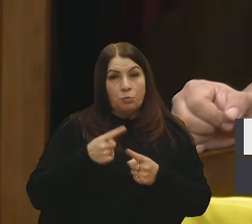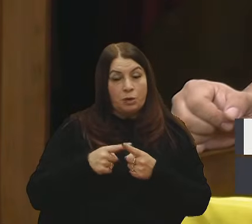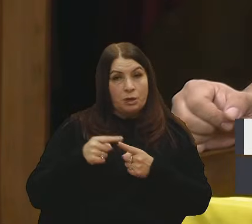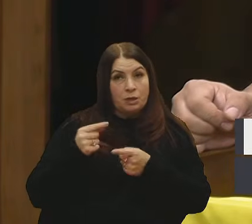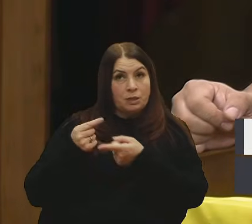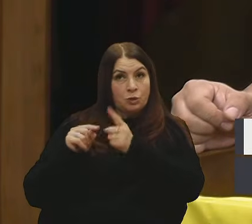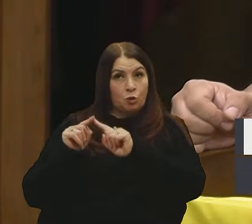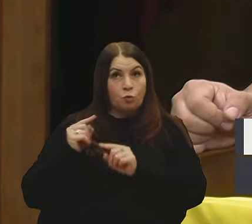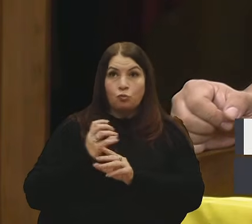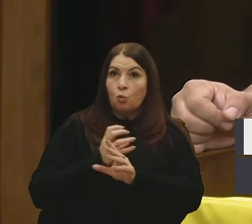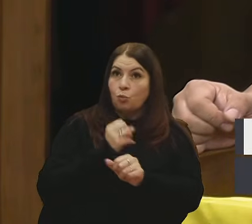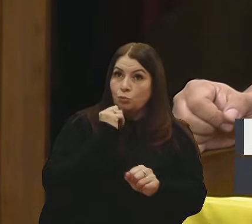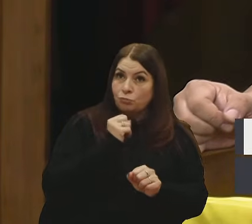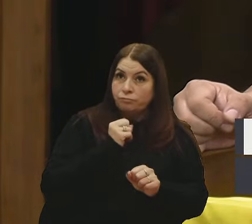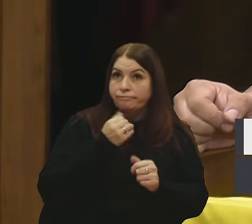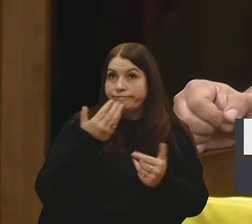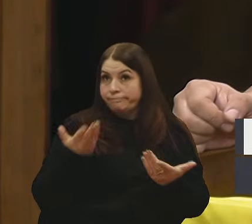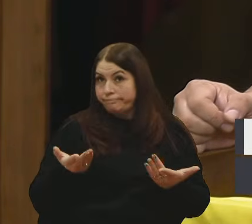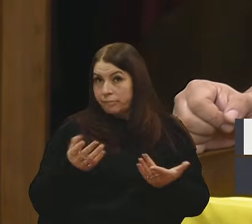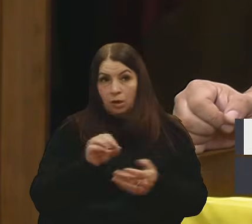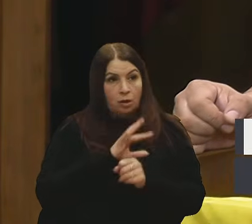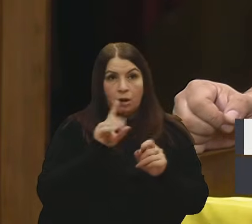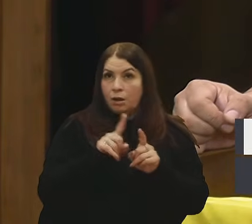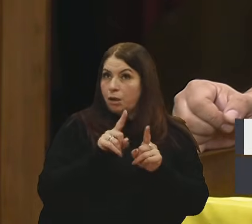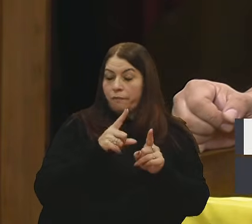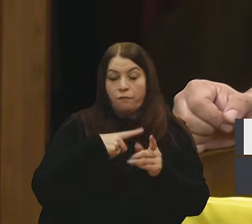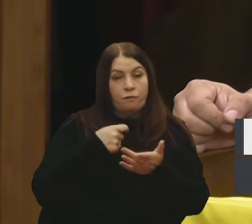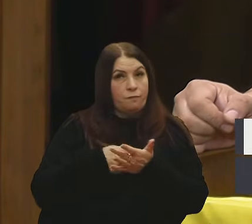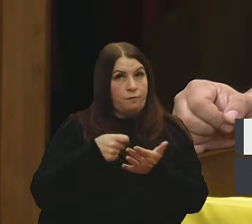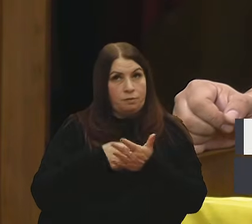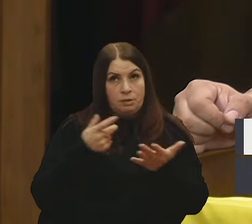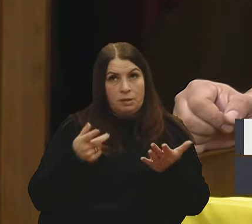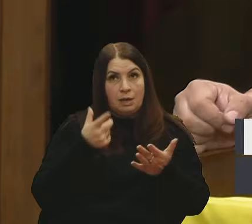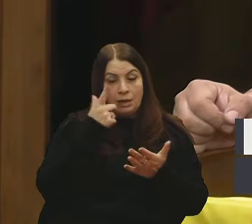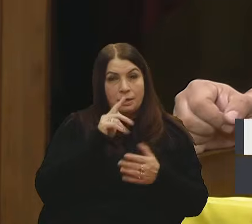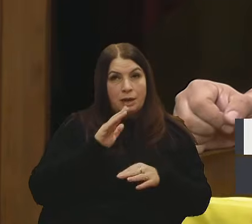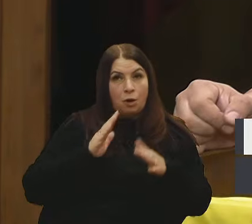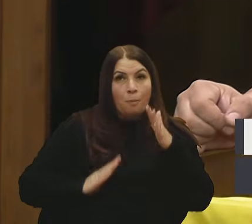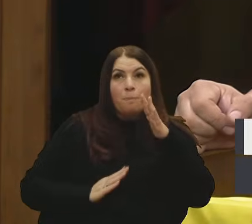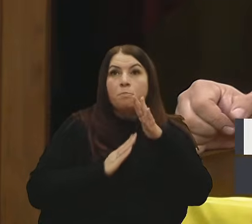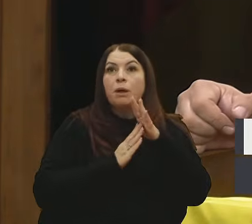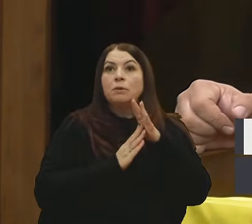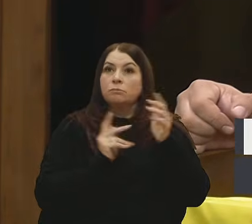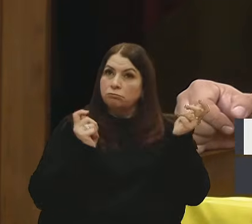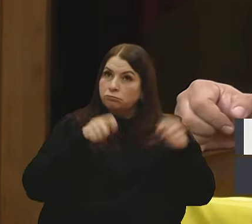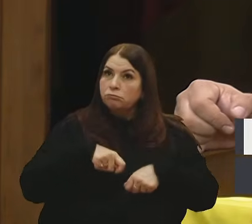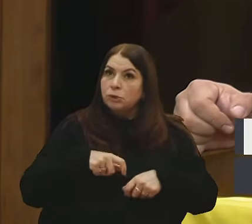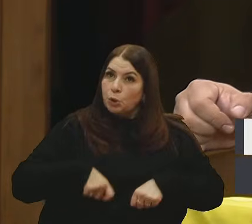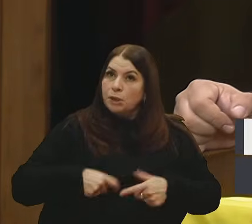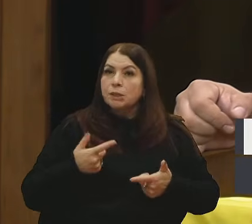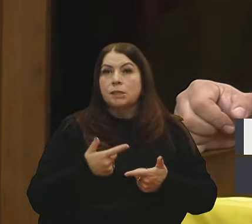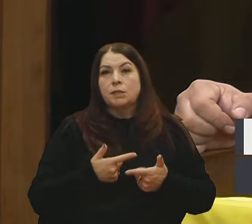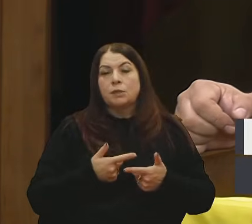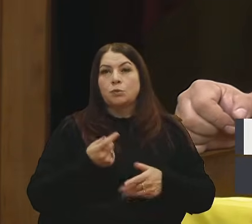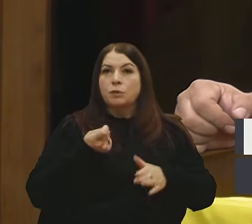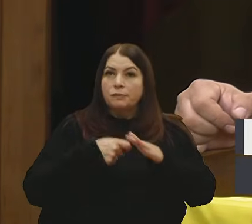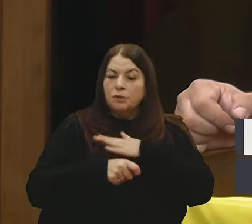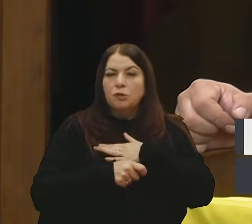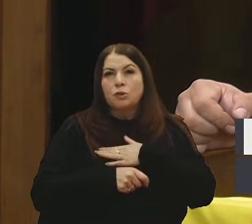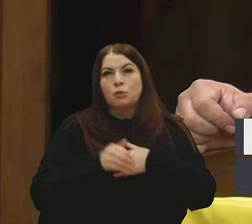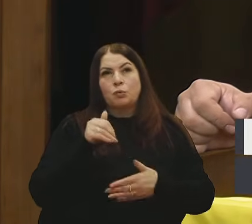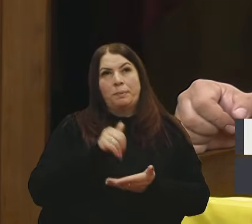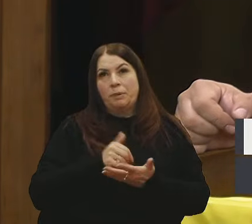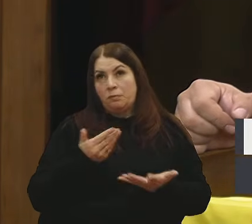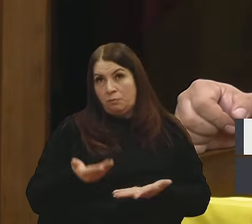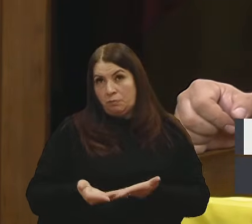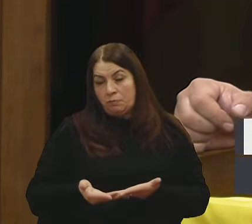da lucratividade, evidentemente que eu vou tentar ganhar o máximo possível, gastando, investindo o mínimo